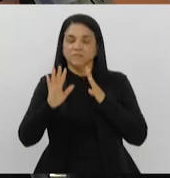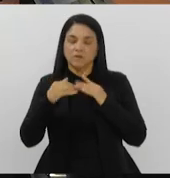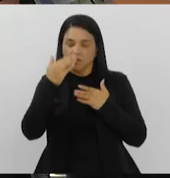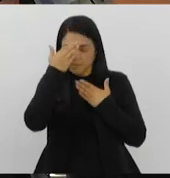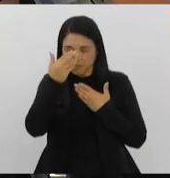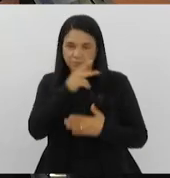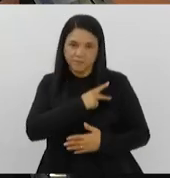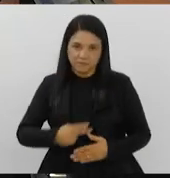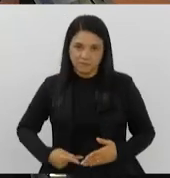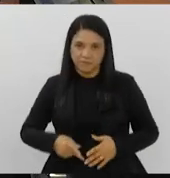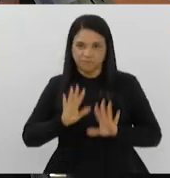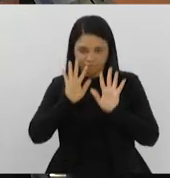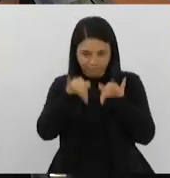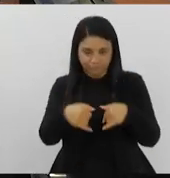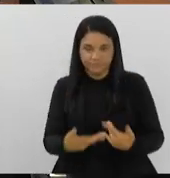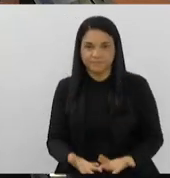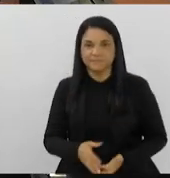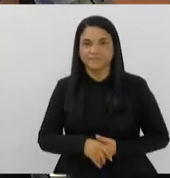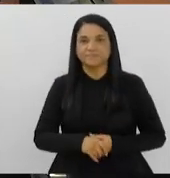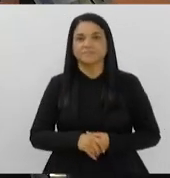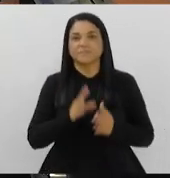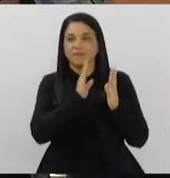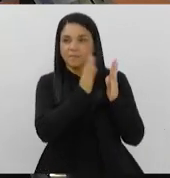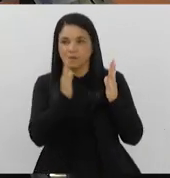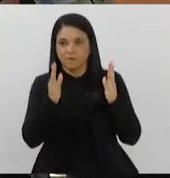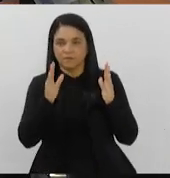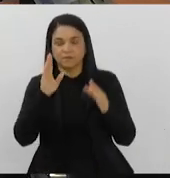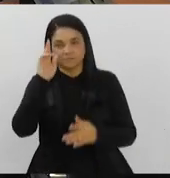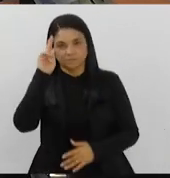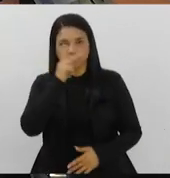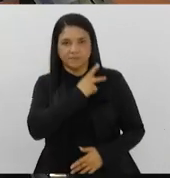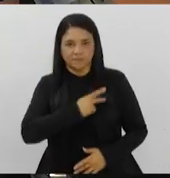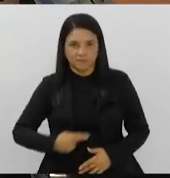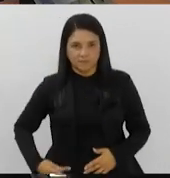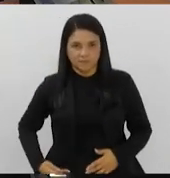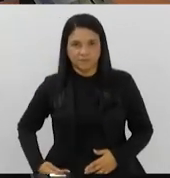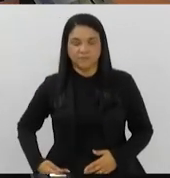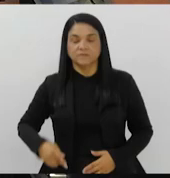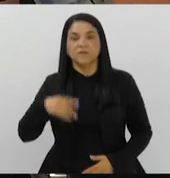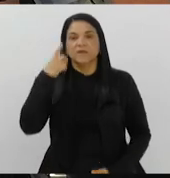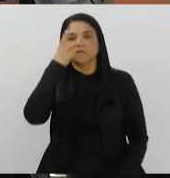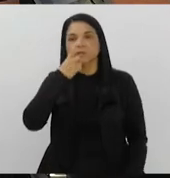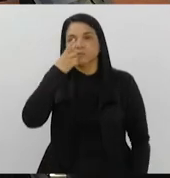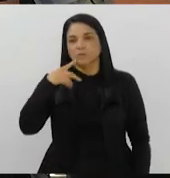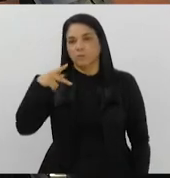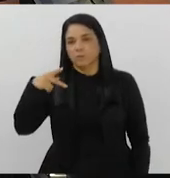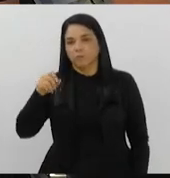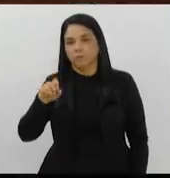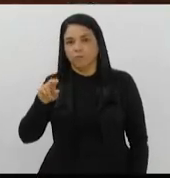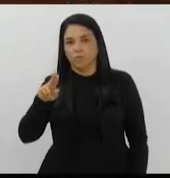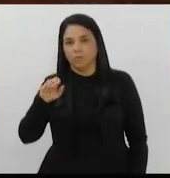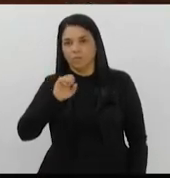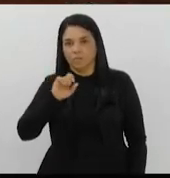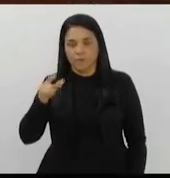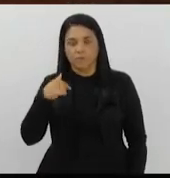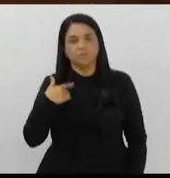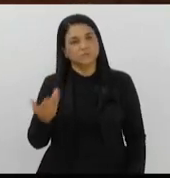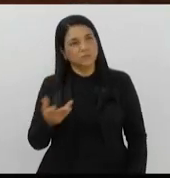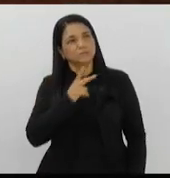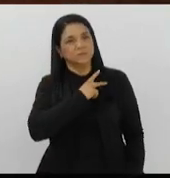obrigado. Obrigado. Pela ordem, presidente. Pela ordem, nosso nobre deputado. Obrigado, presidente. Presidente, essa